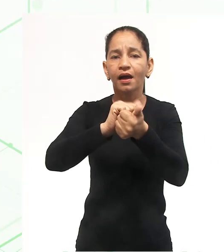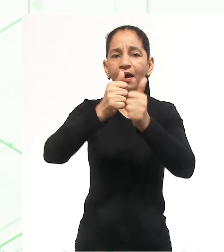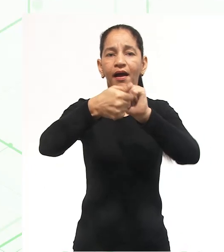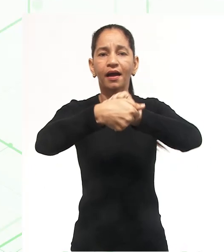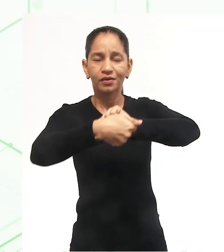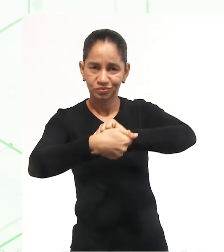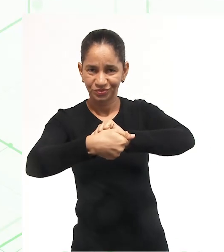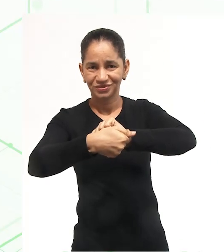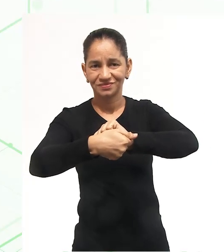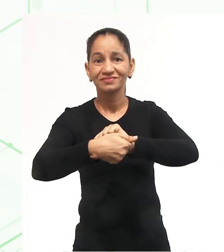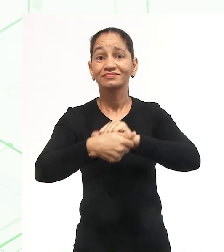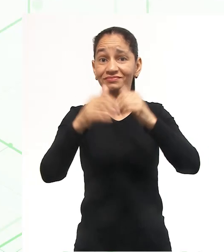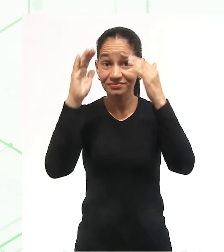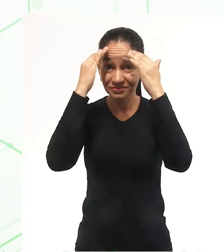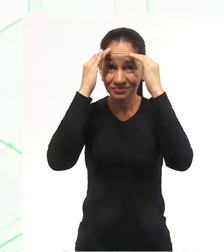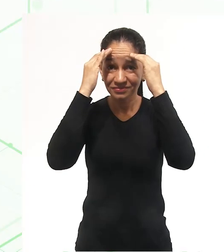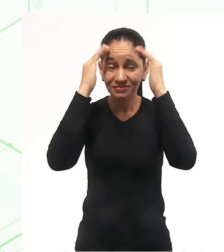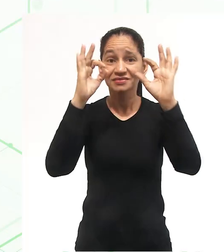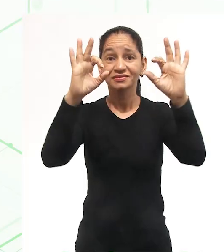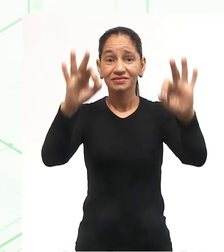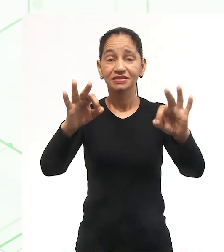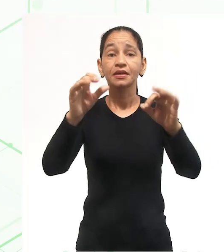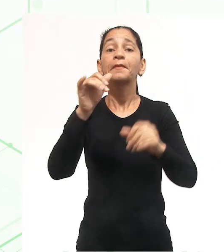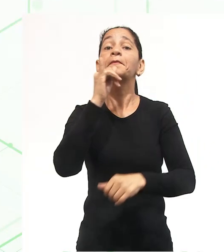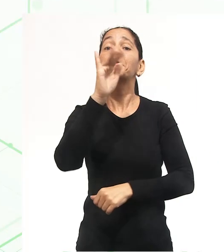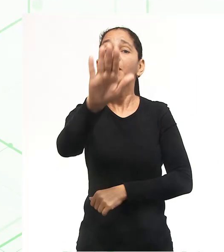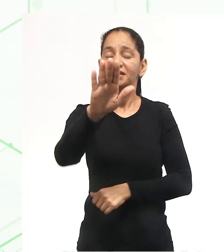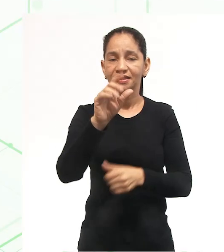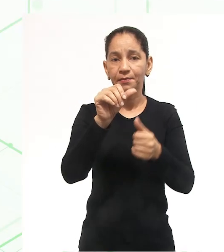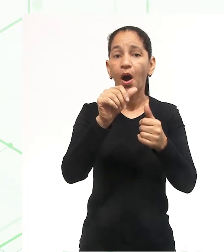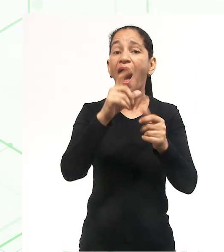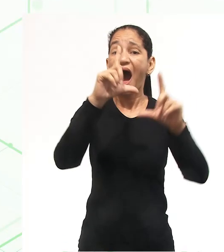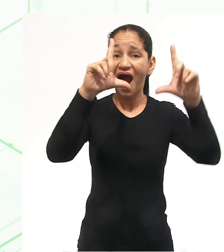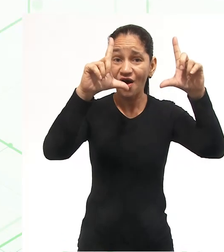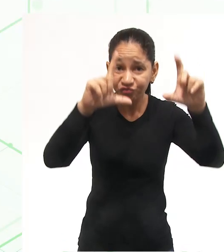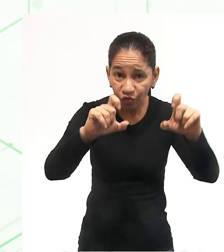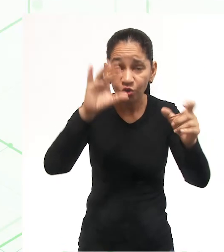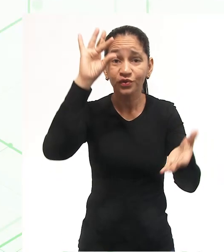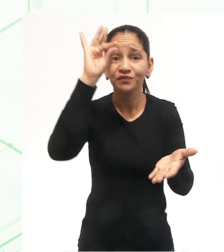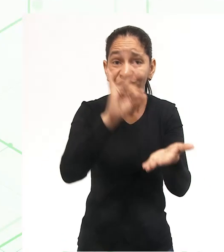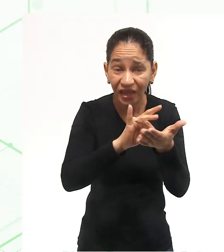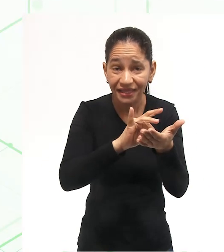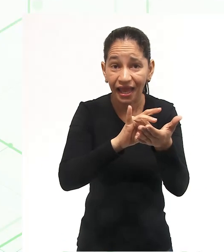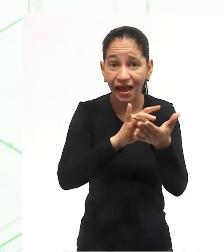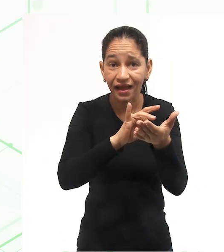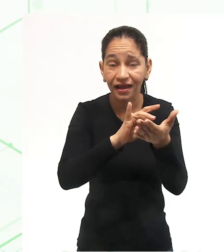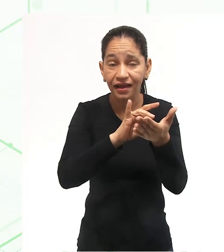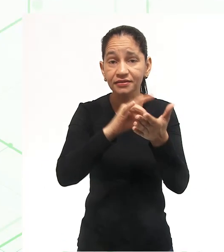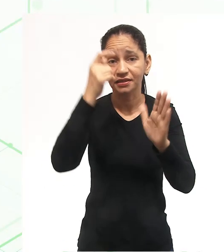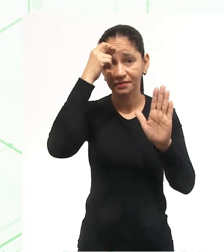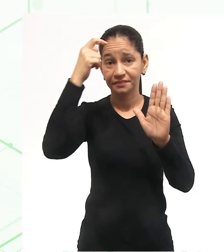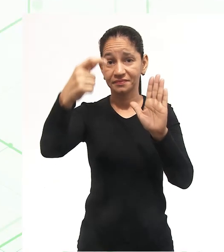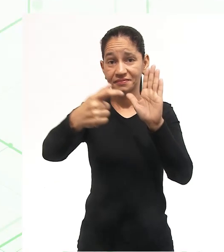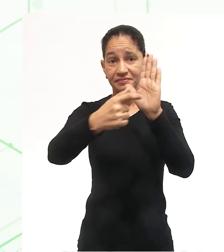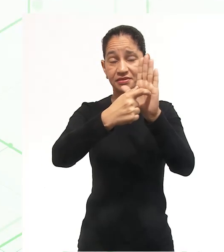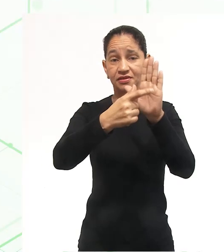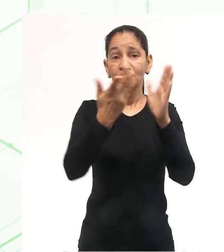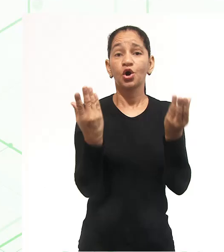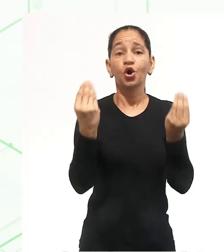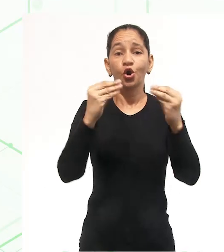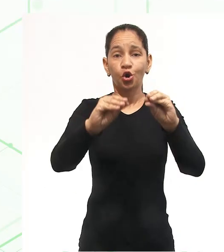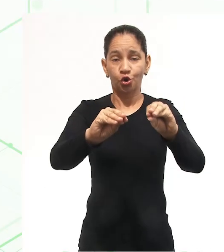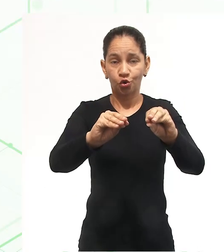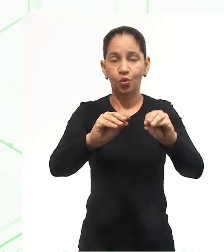ela transformar nossa foto em anime. Então, vocês conseguem perceber que nós